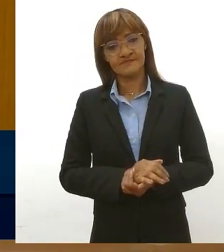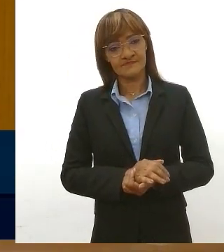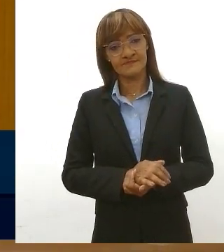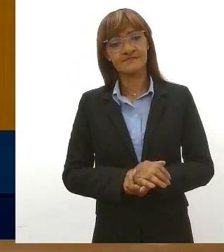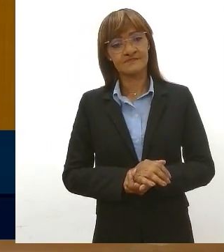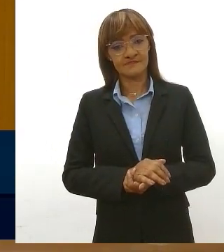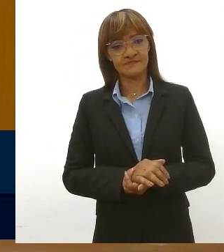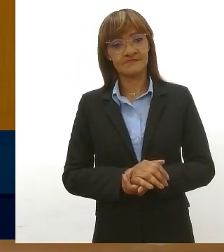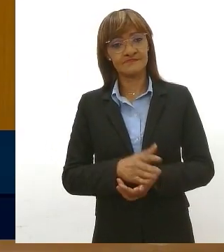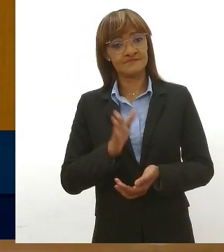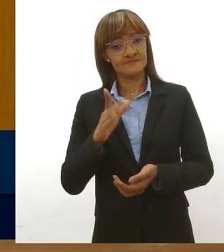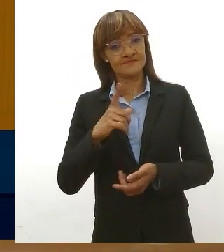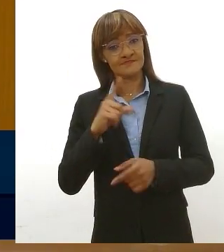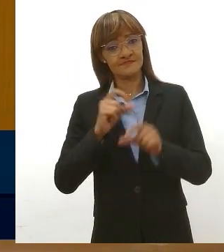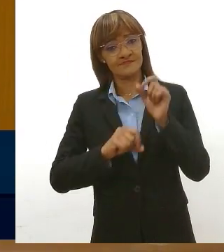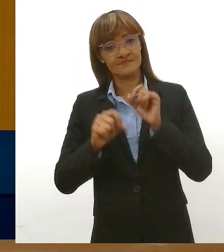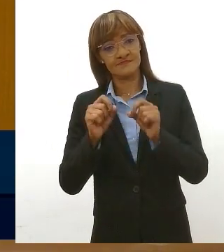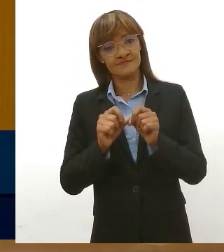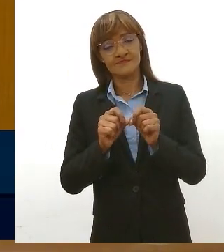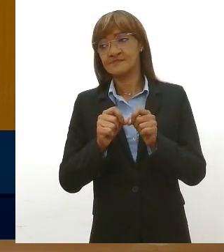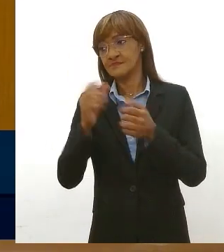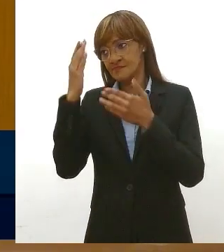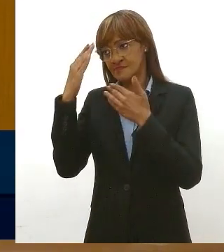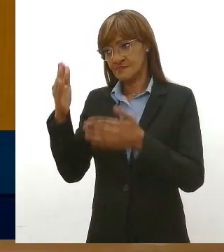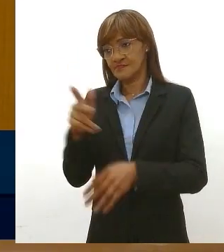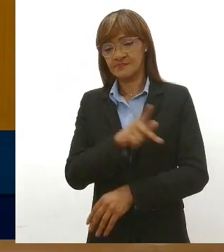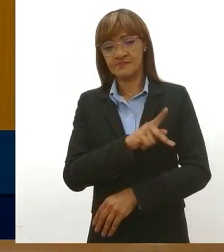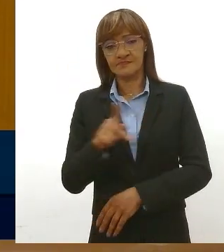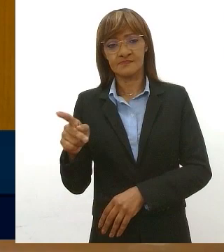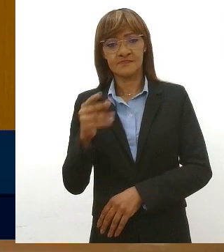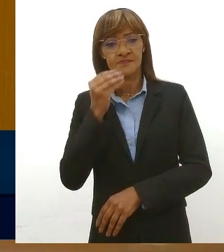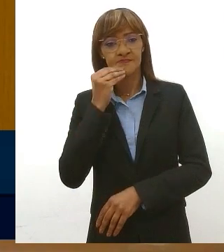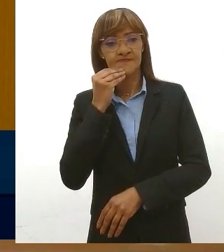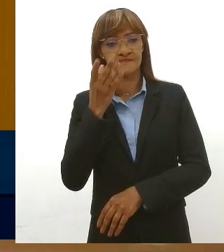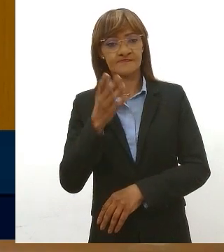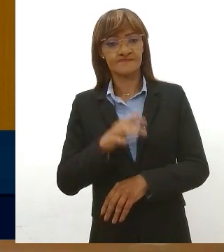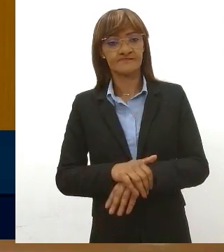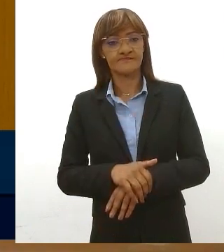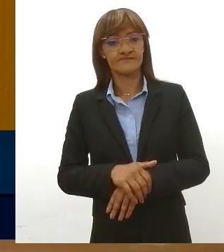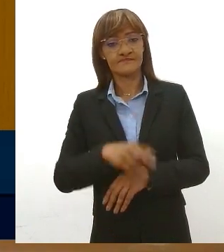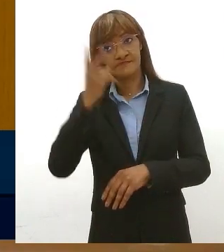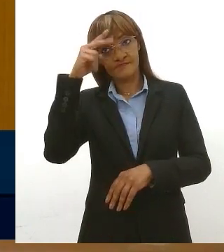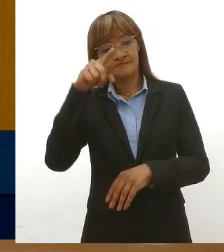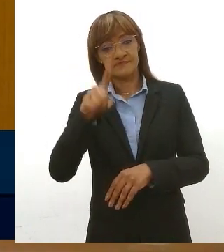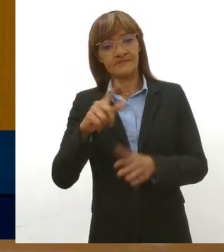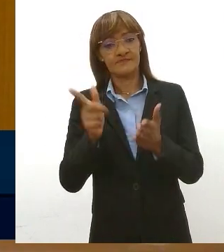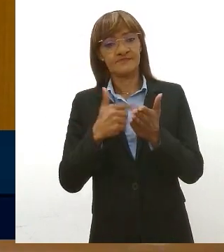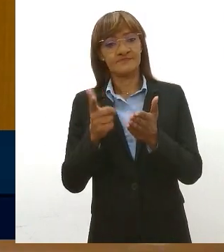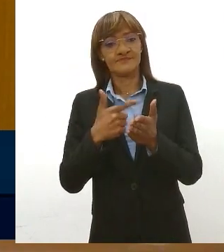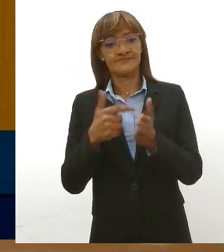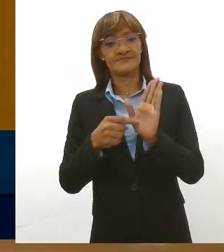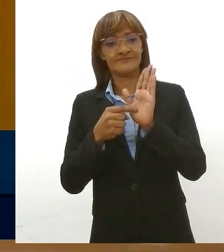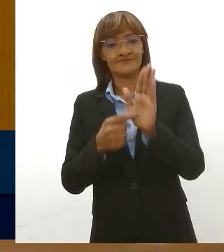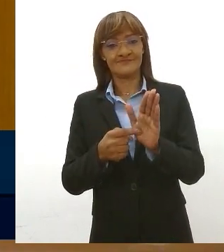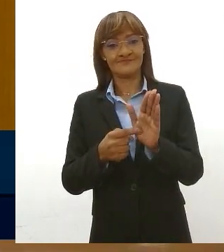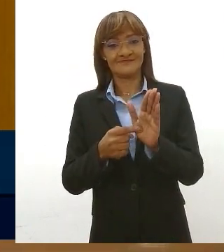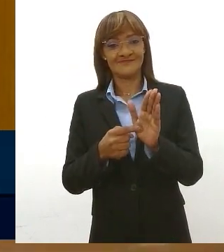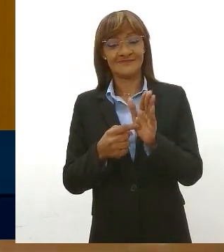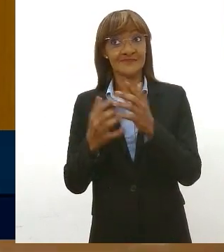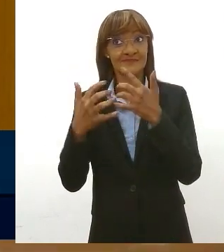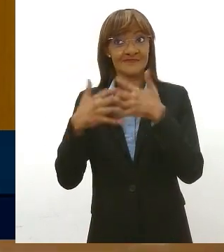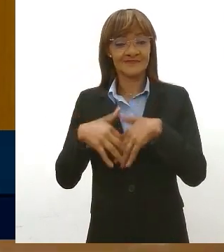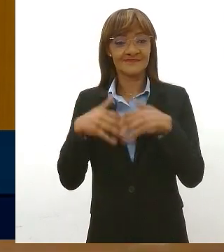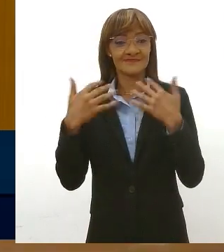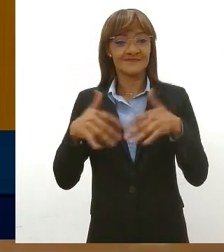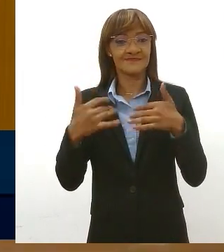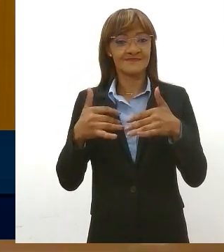mais, senhor presidente, agradecer por essa oportunidade. E não esqueça, nós temos um livro aí chamado O Grande Conflito, que vai ajudar os nossos conflitos internos.